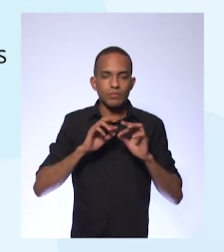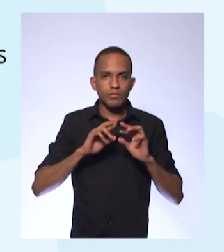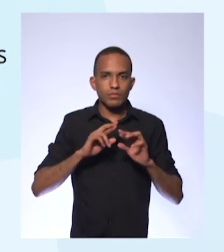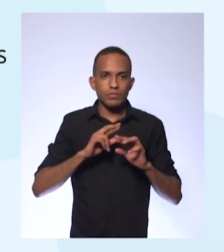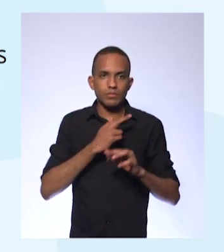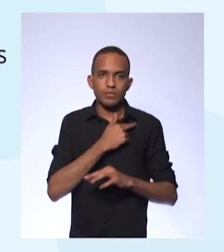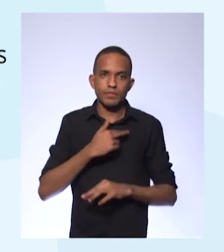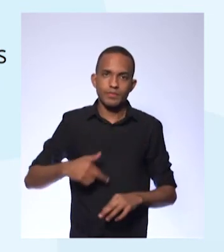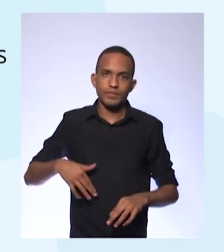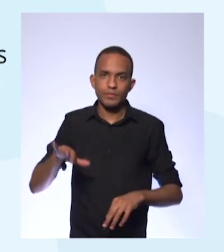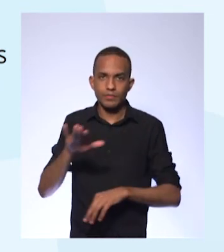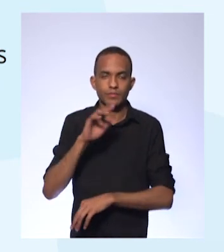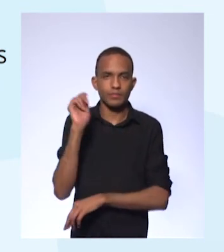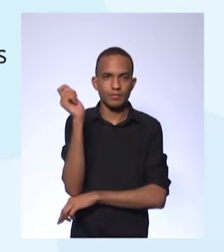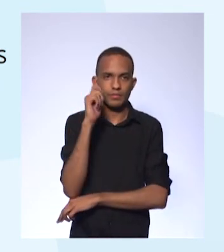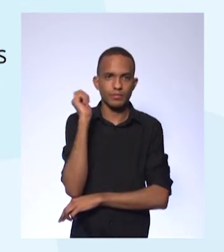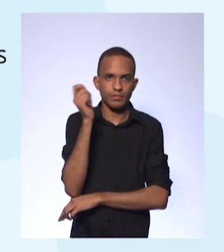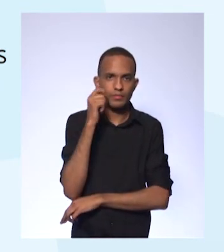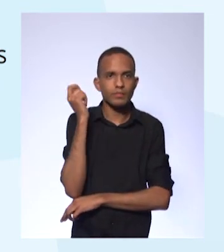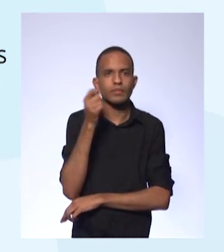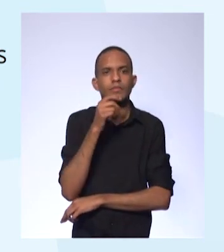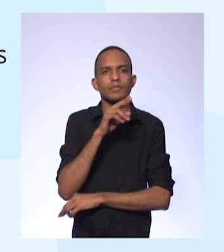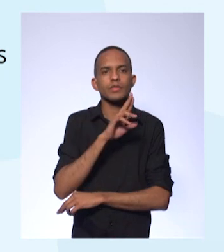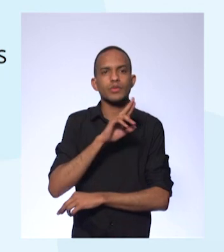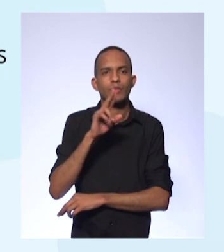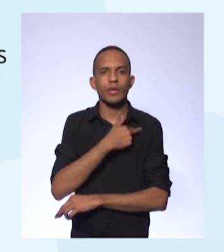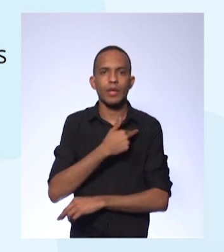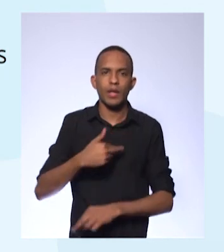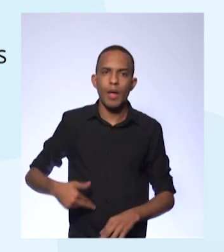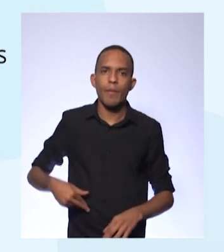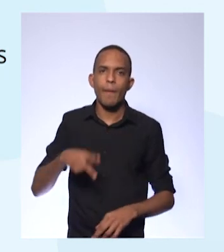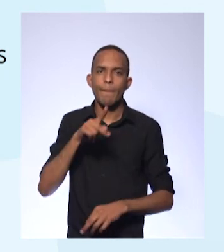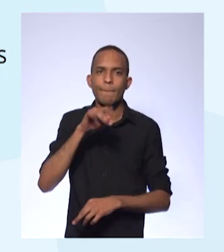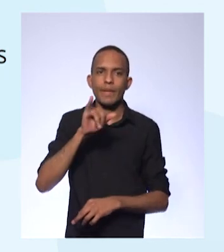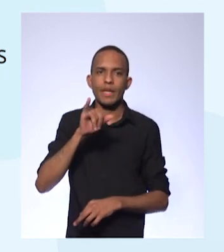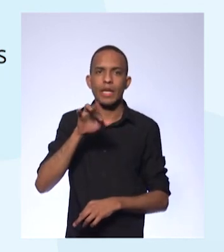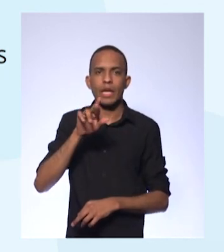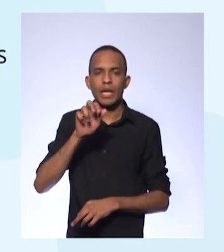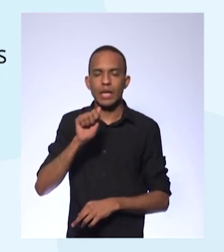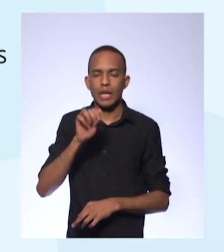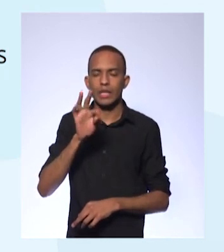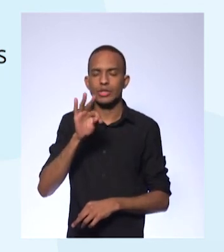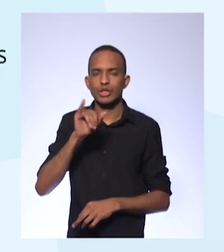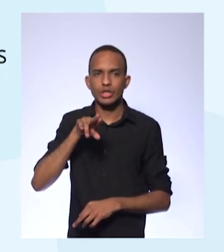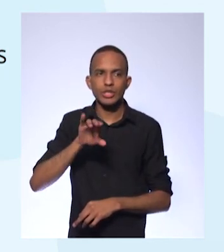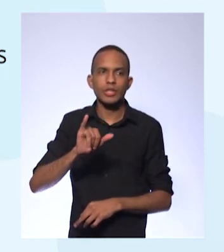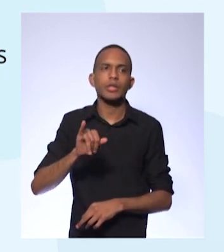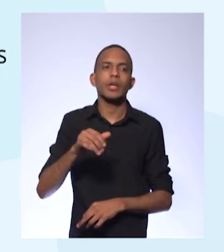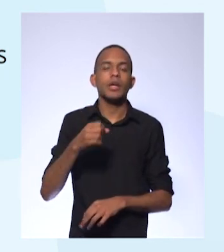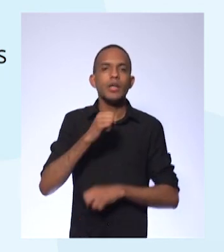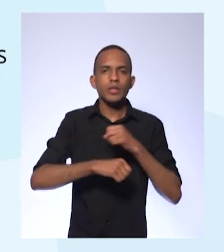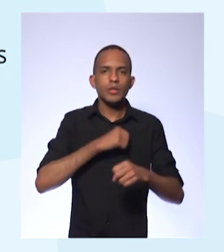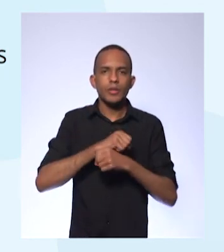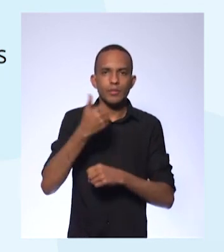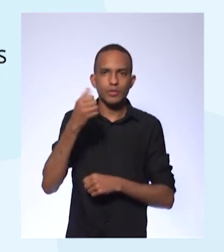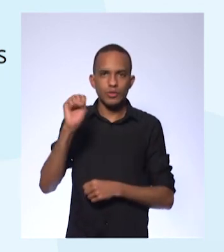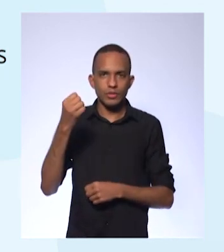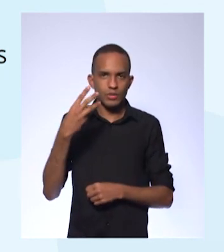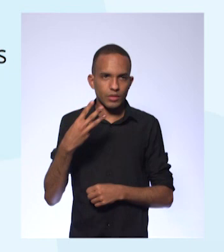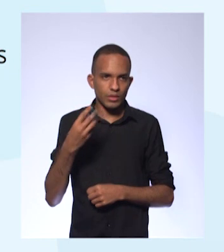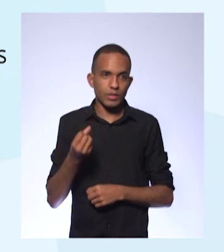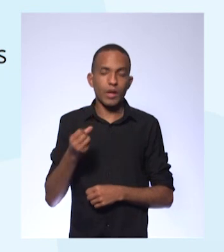República Rio-Grandense, que é conhecida como República de Piratini, em 1836, através aí